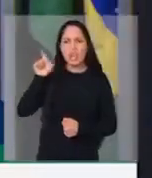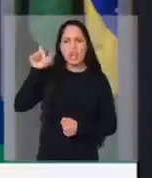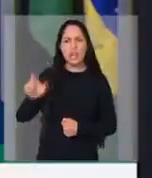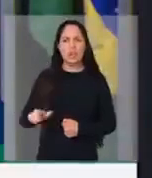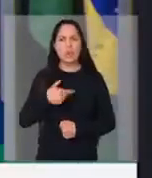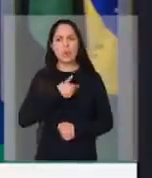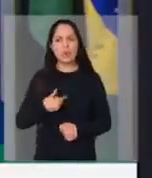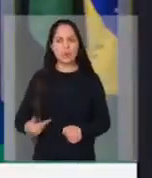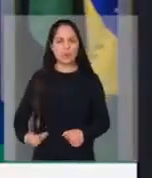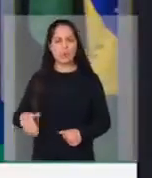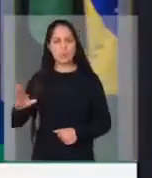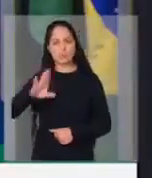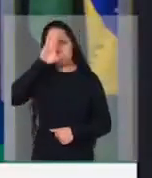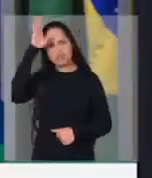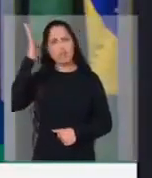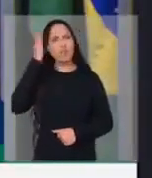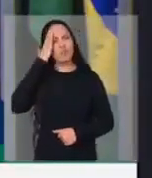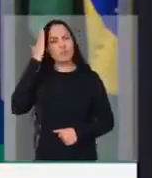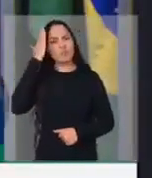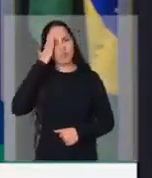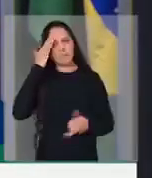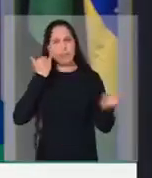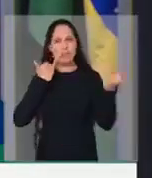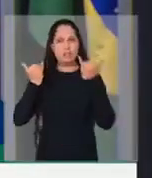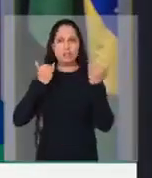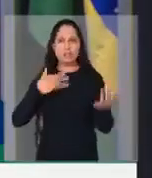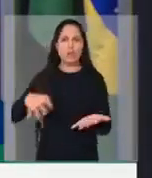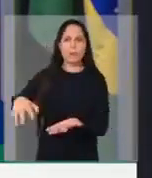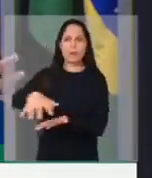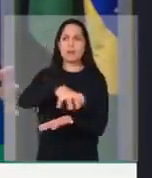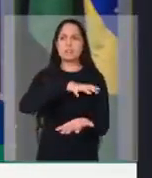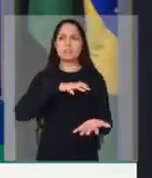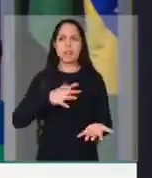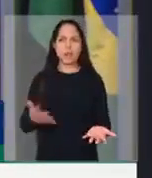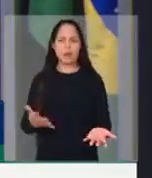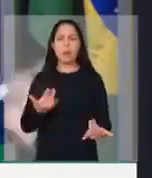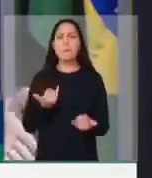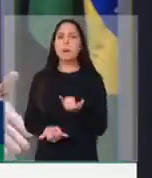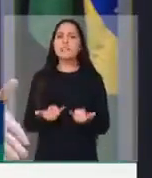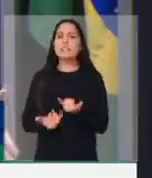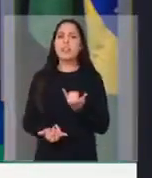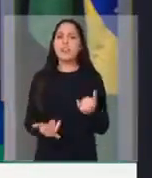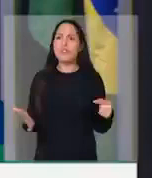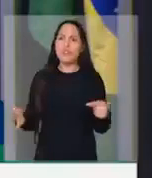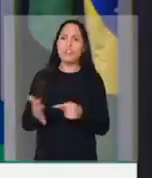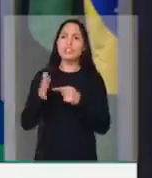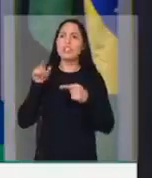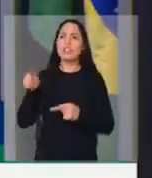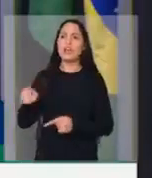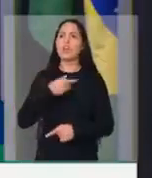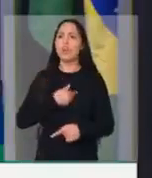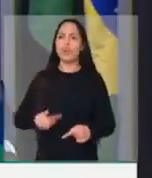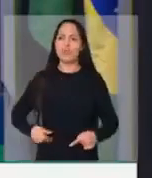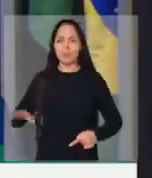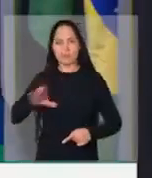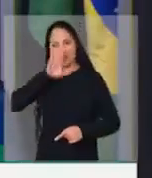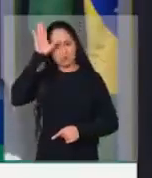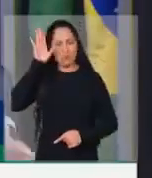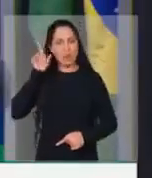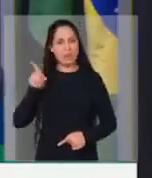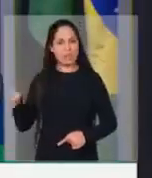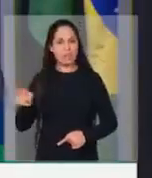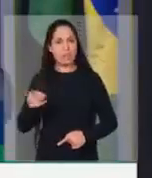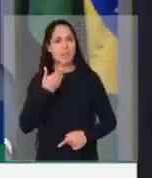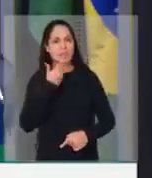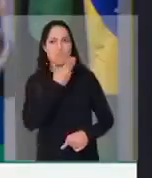desde que soube dessa informação que foi veiculada pela mídia como se fosse uma verdade que o governo bolsonaro estaria pedindo